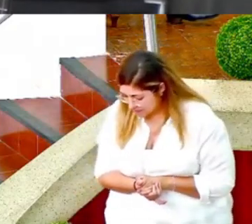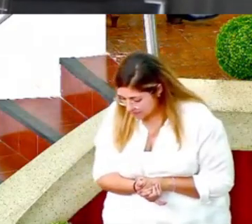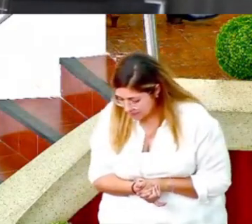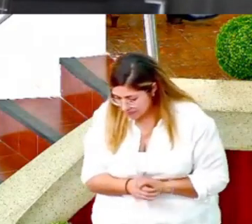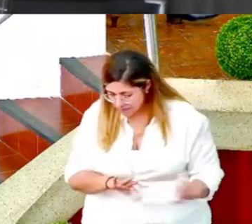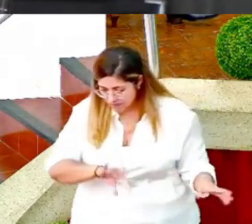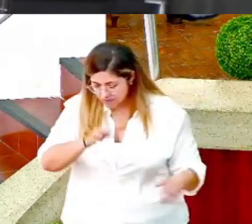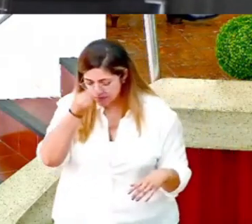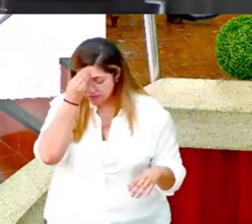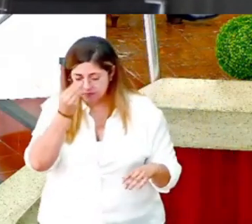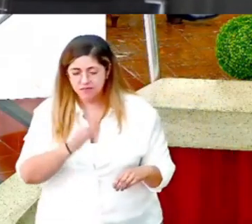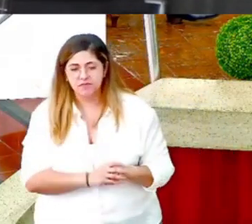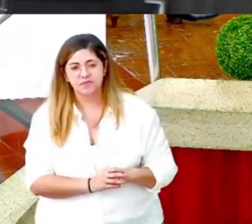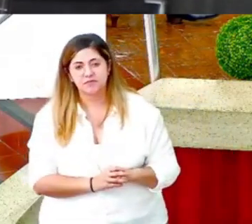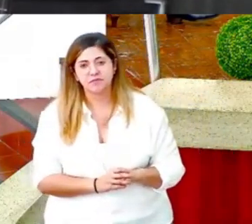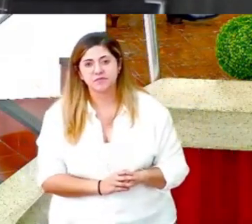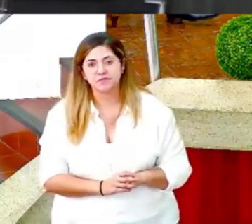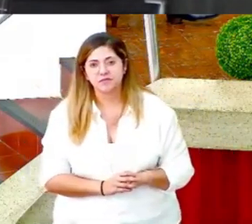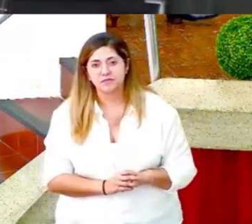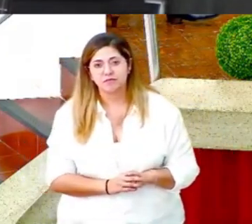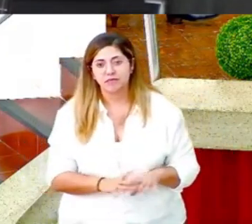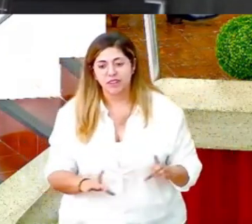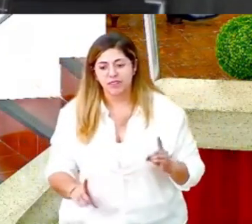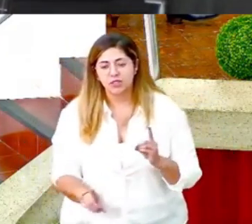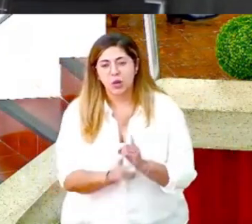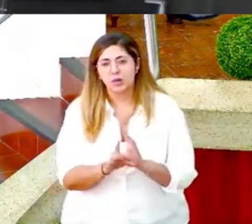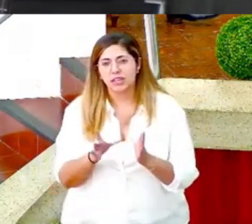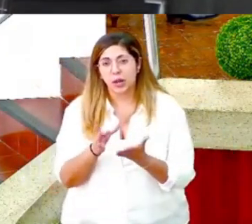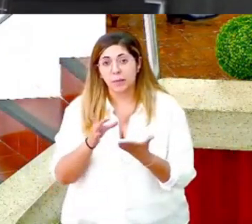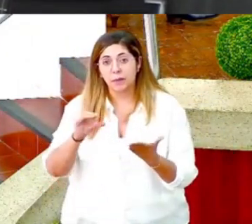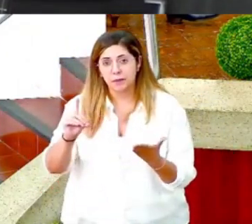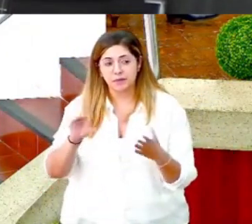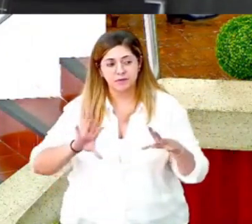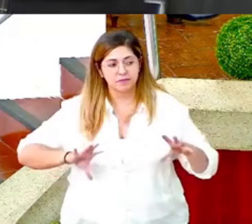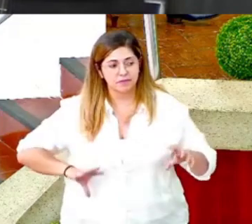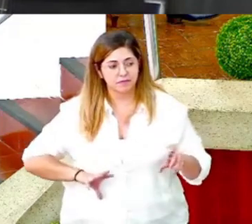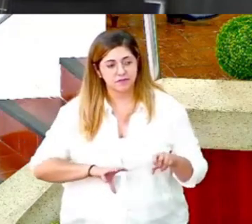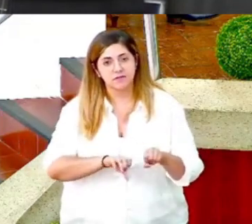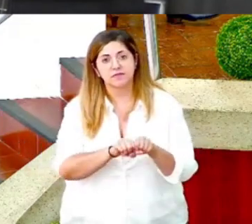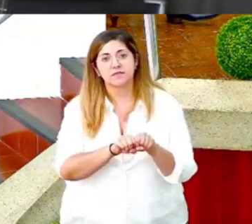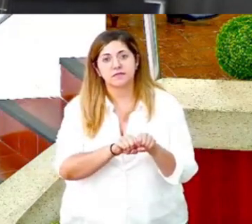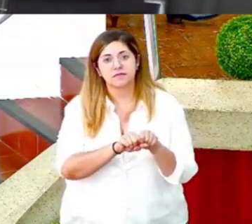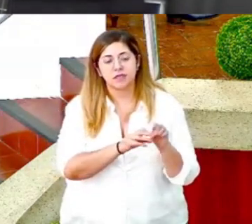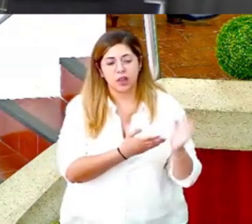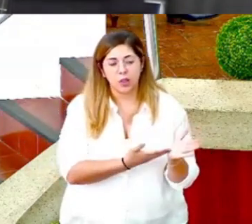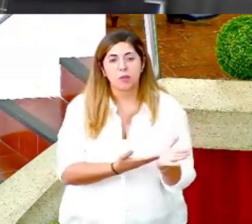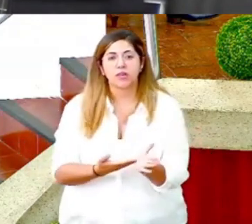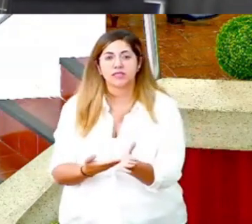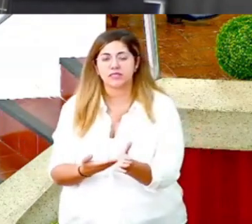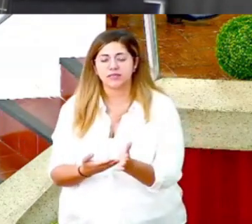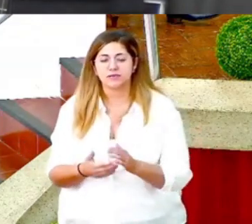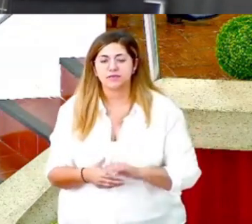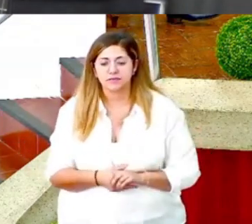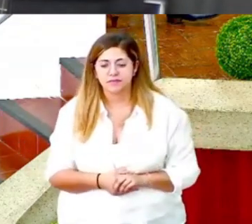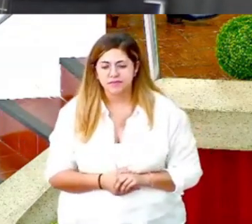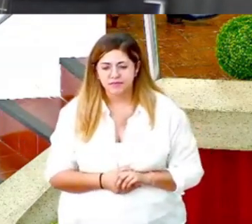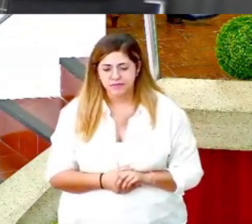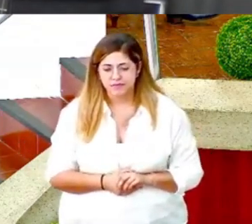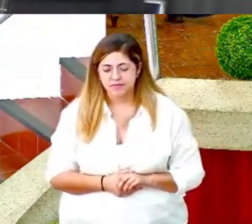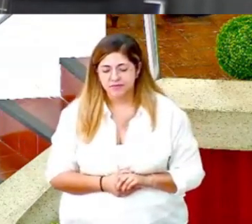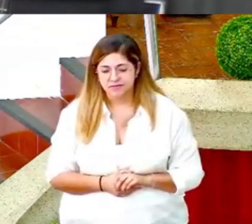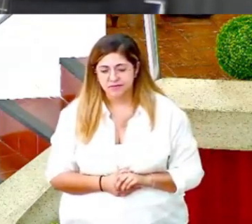para fazer. Ele não simplesmente lê o livro e diz: que lindas palavras, que bonito, olha, isso foi Moisés que escreveu,